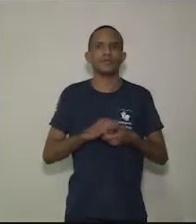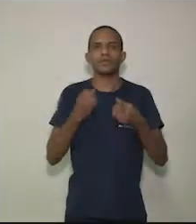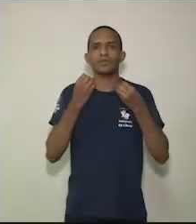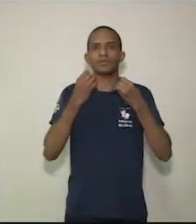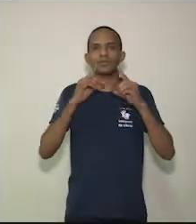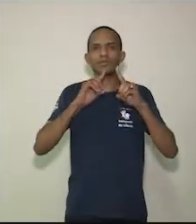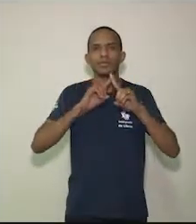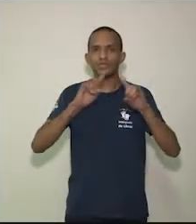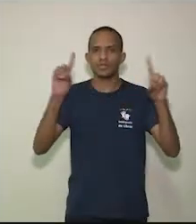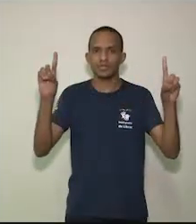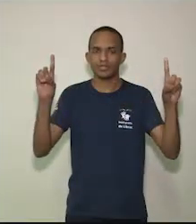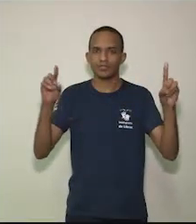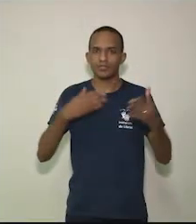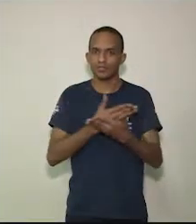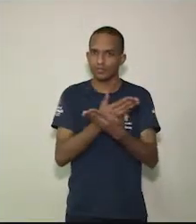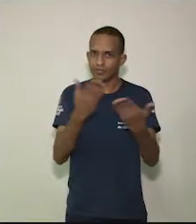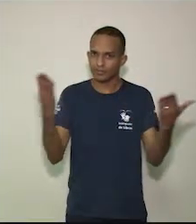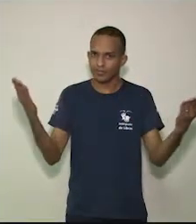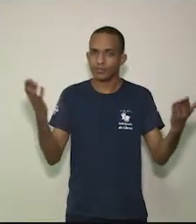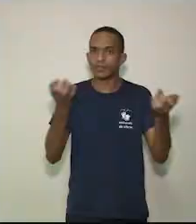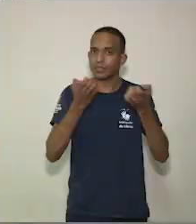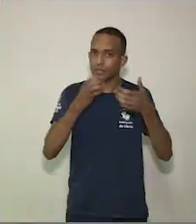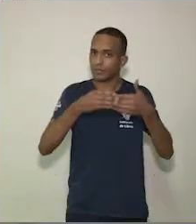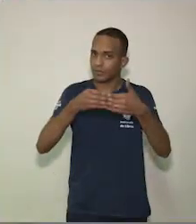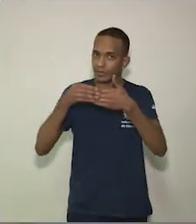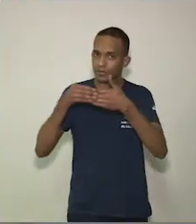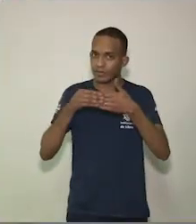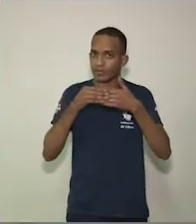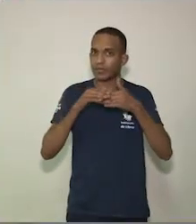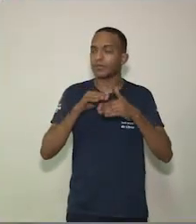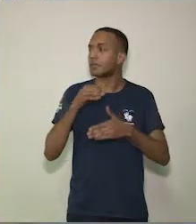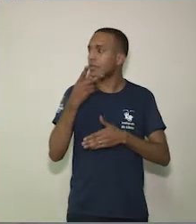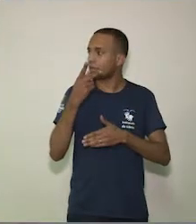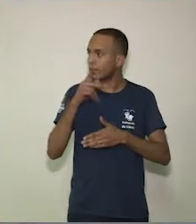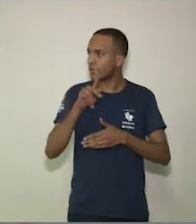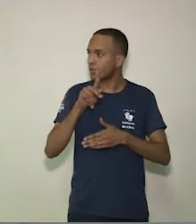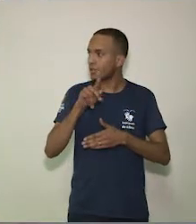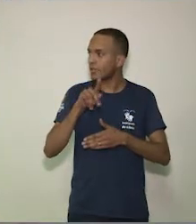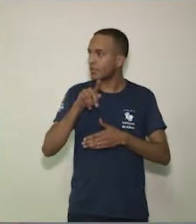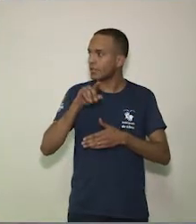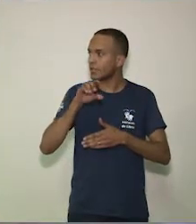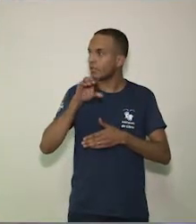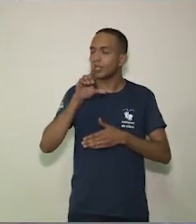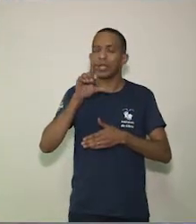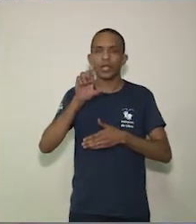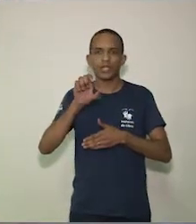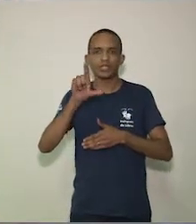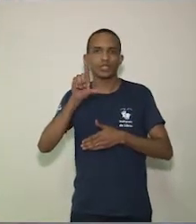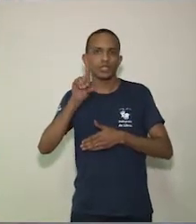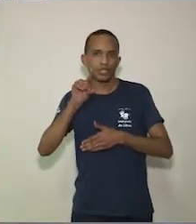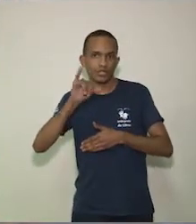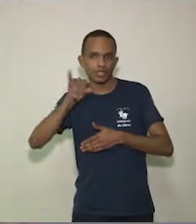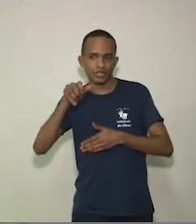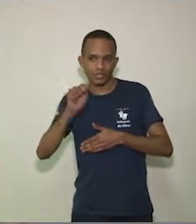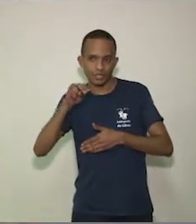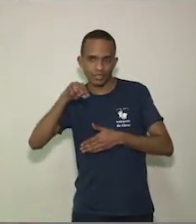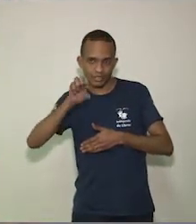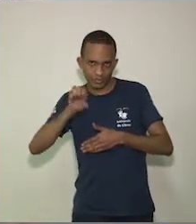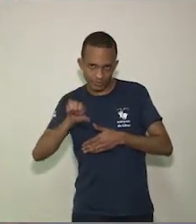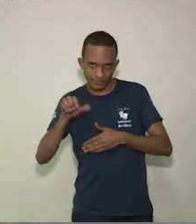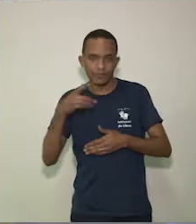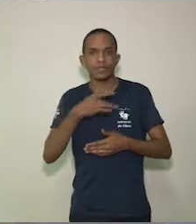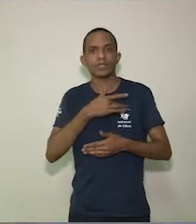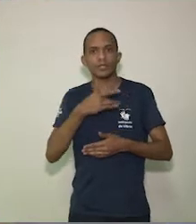Bom dia a todos. Quero comentar aqui a doutora Ediane Torreão, a secretária adjunta de saúde,